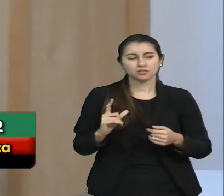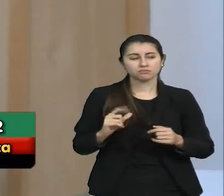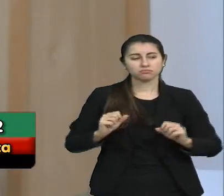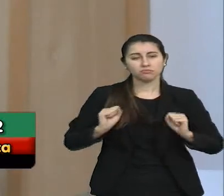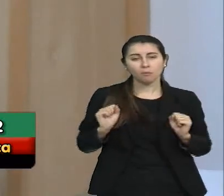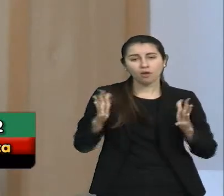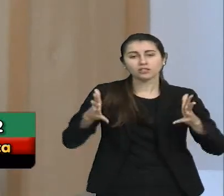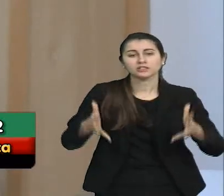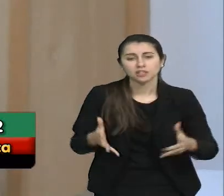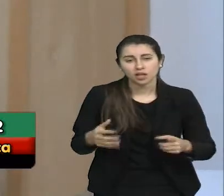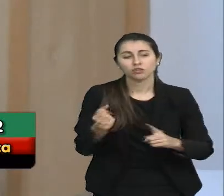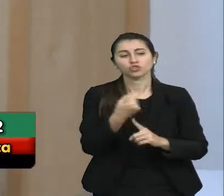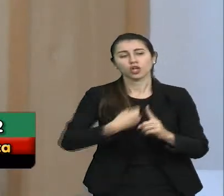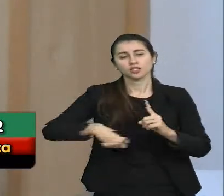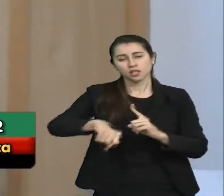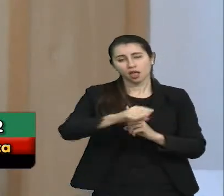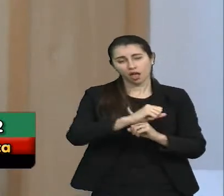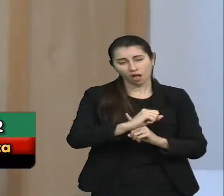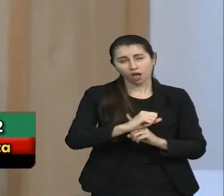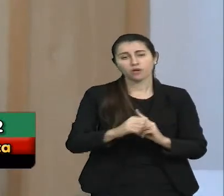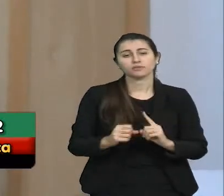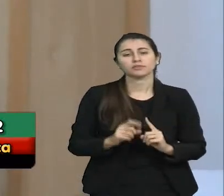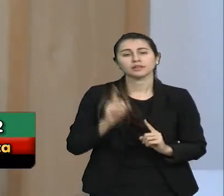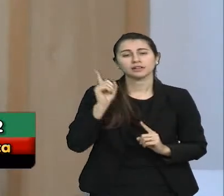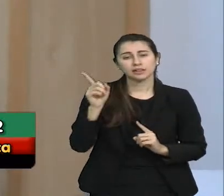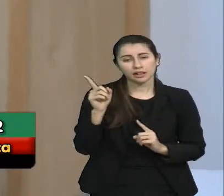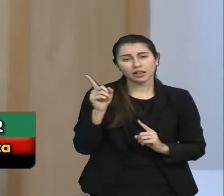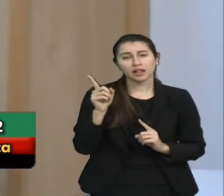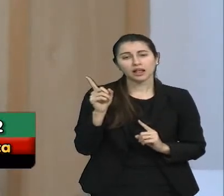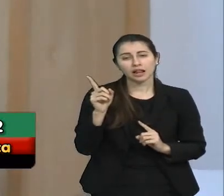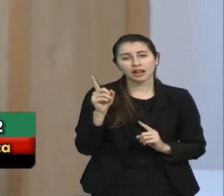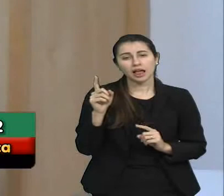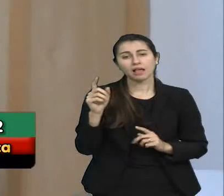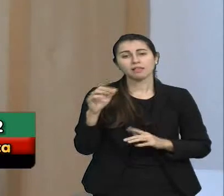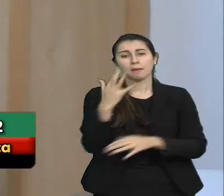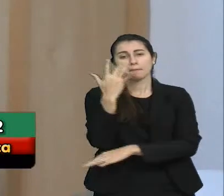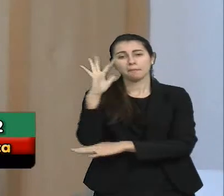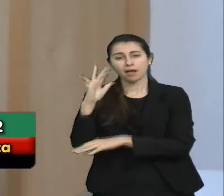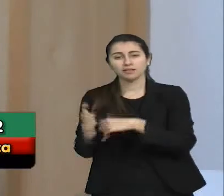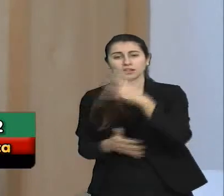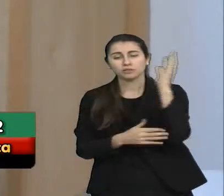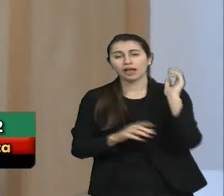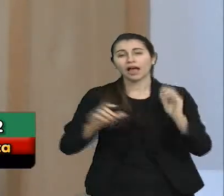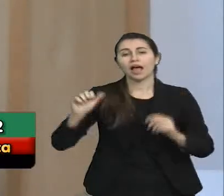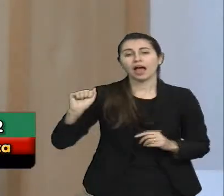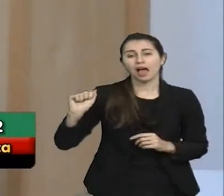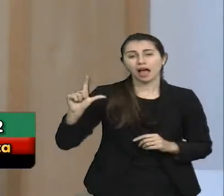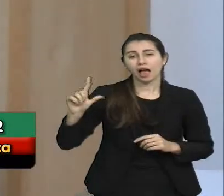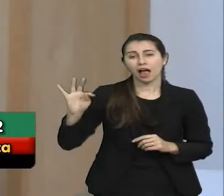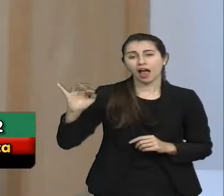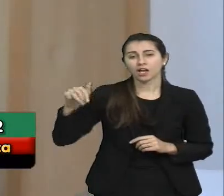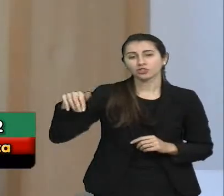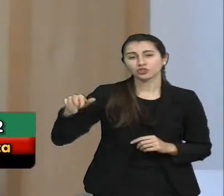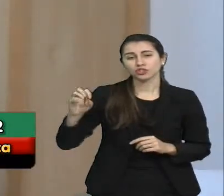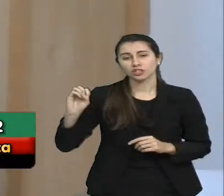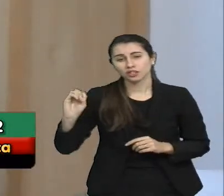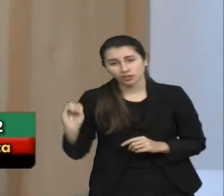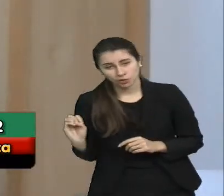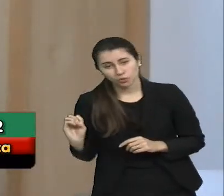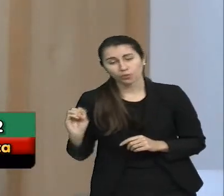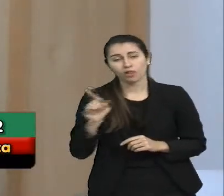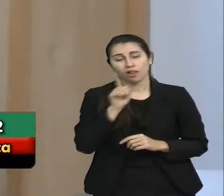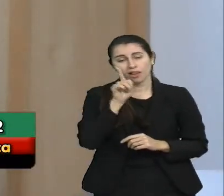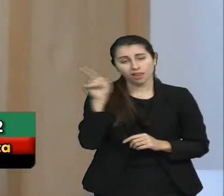8 às 13 horas, ali na Praça de Altino, ao lado do Insano Motoclube, embaixo da ponte que passa para Altino, onde